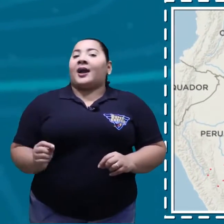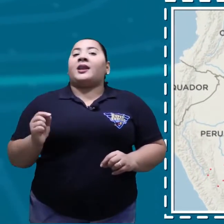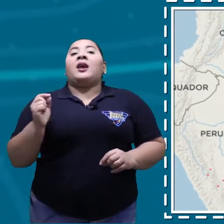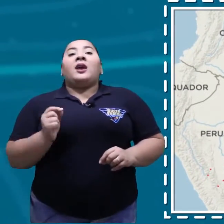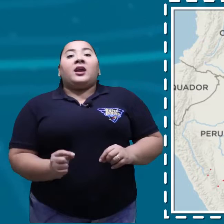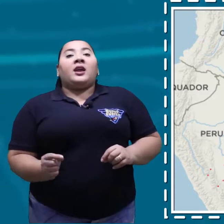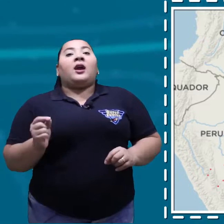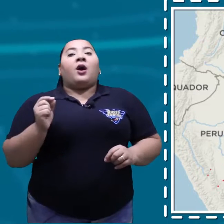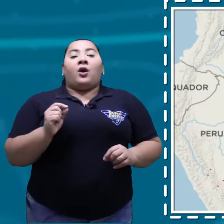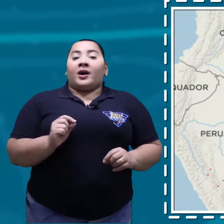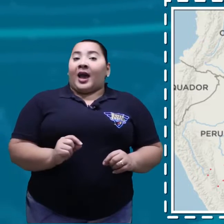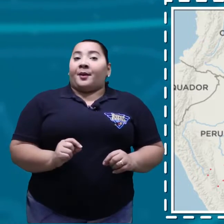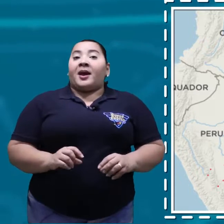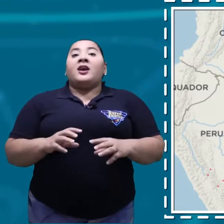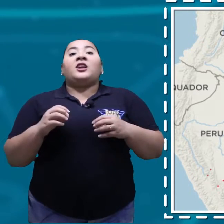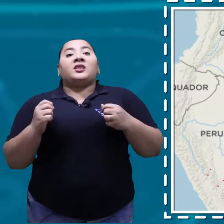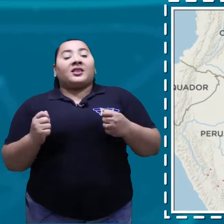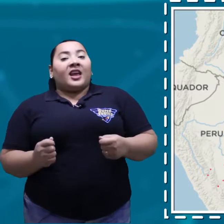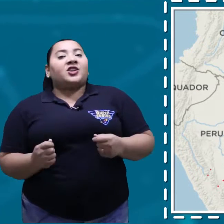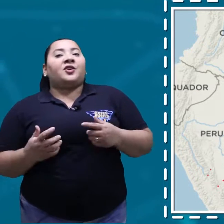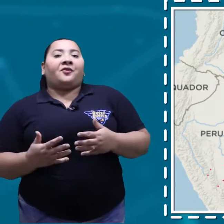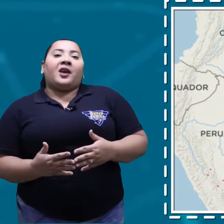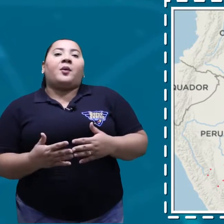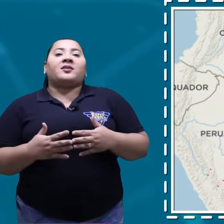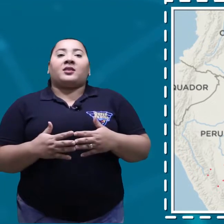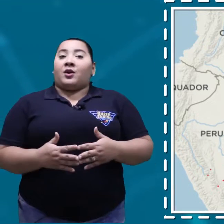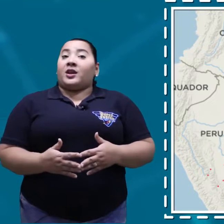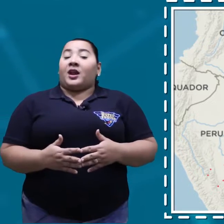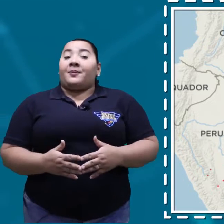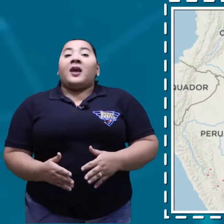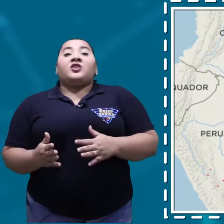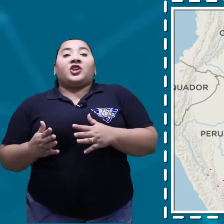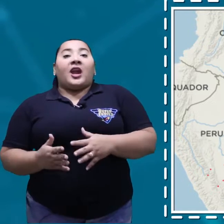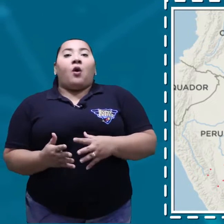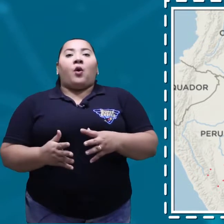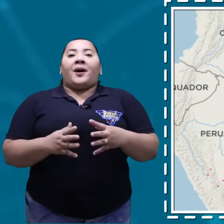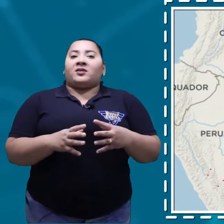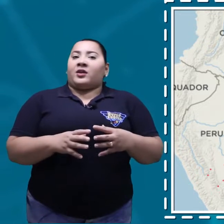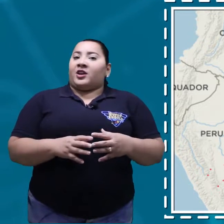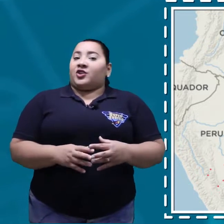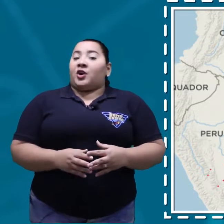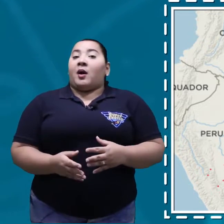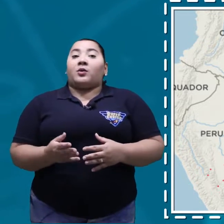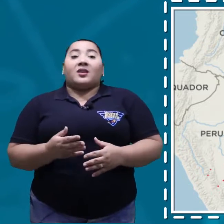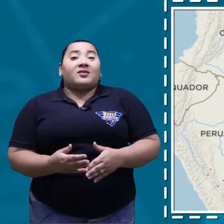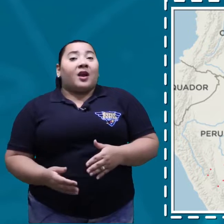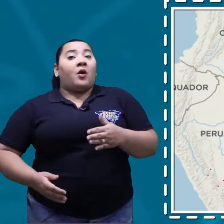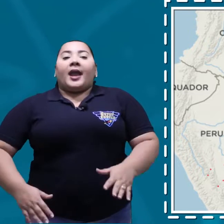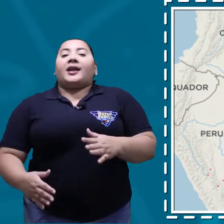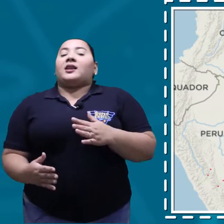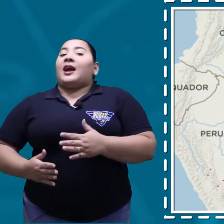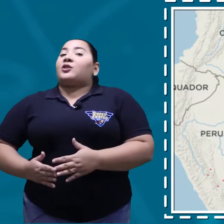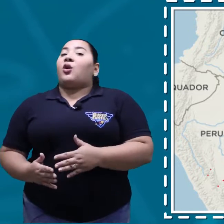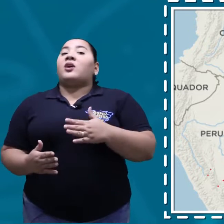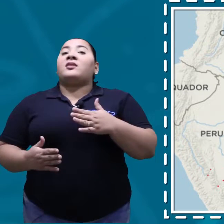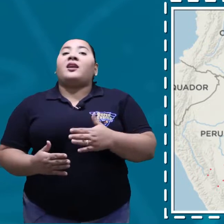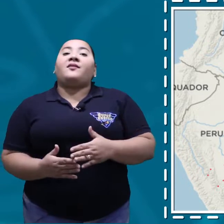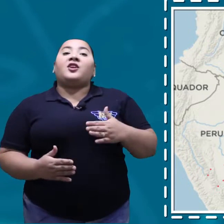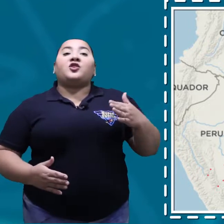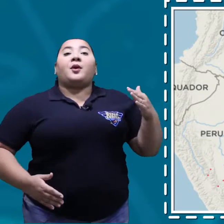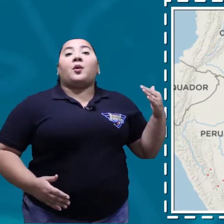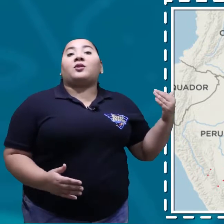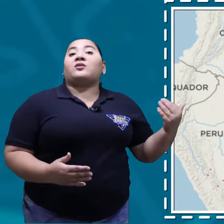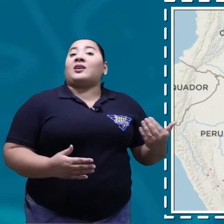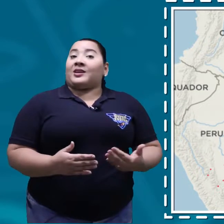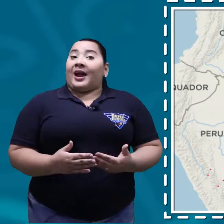como o Acre e Roraima que testificam essa teoria de que a ocupação da região aconteceu entre 14